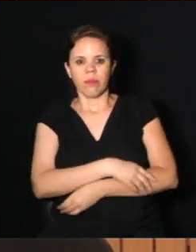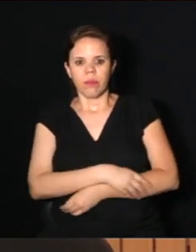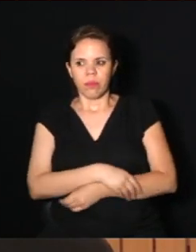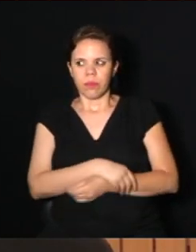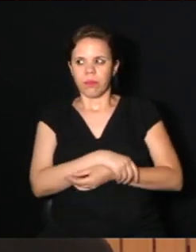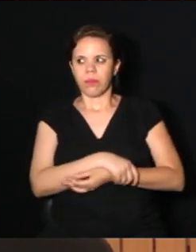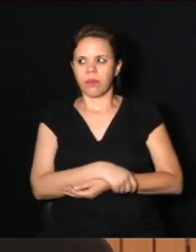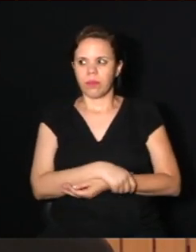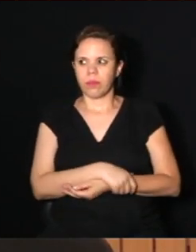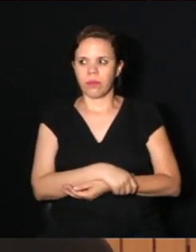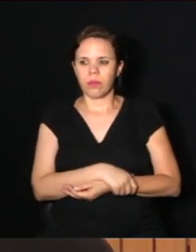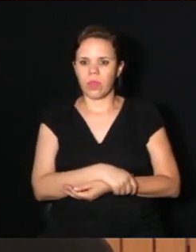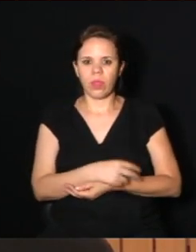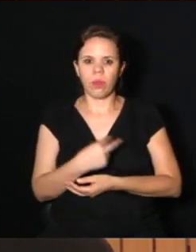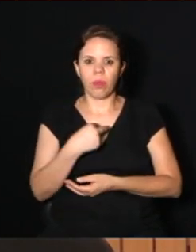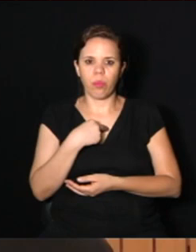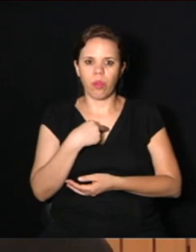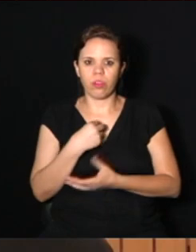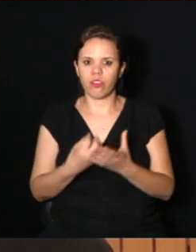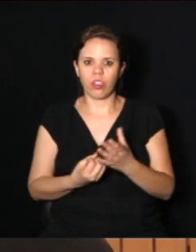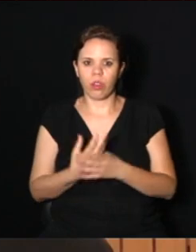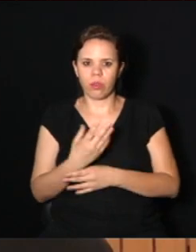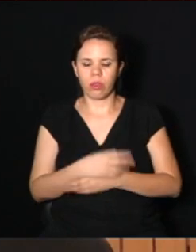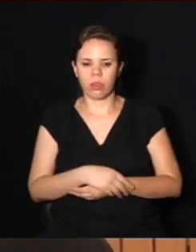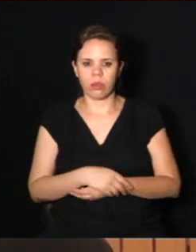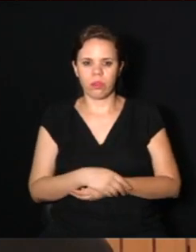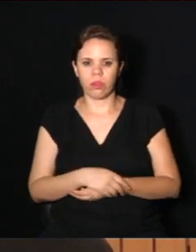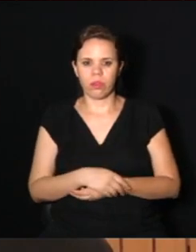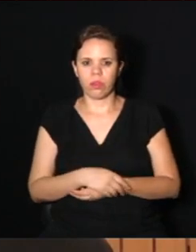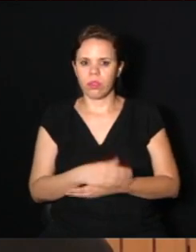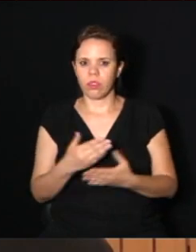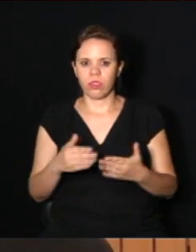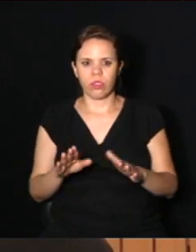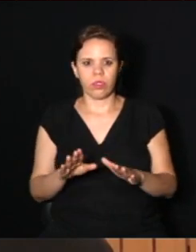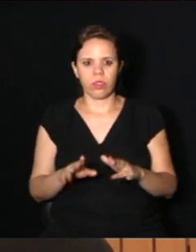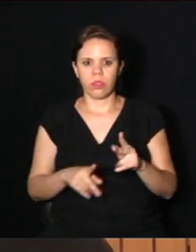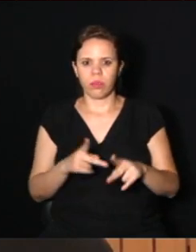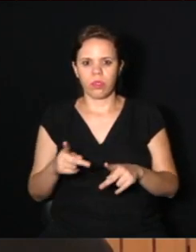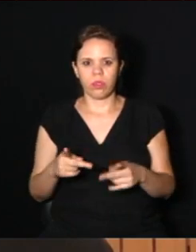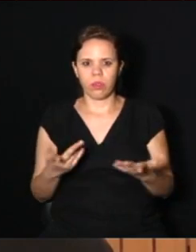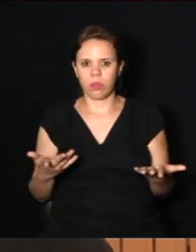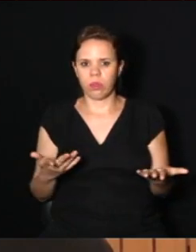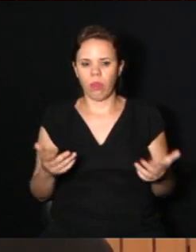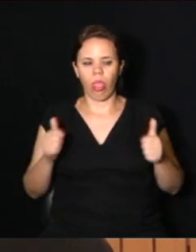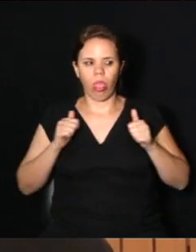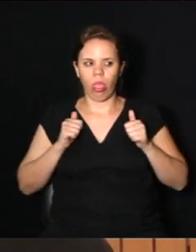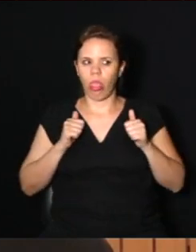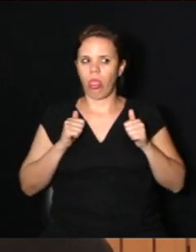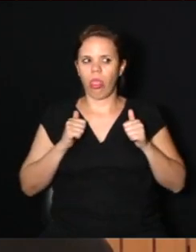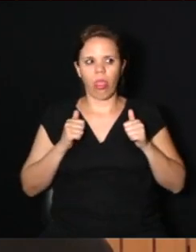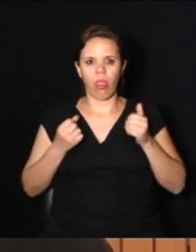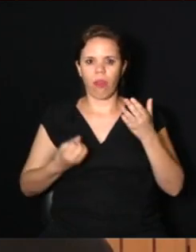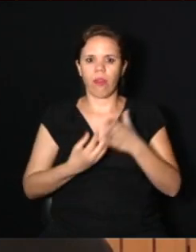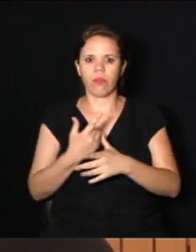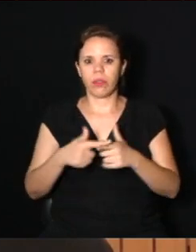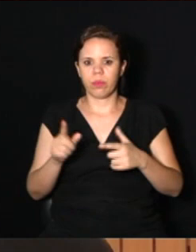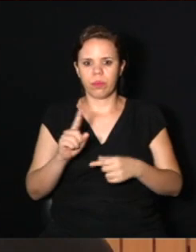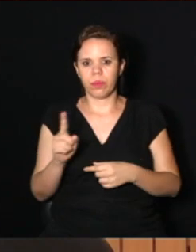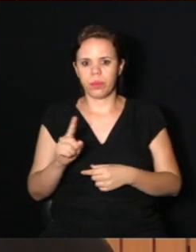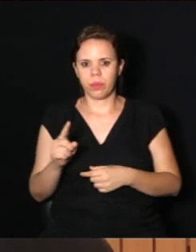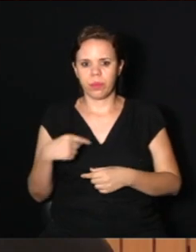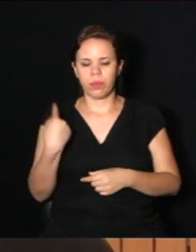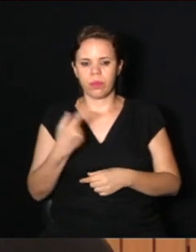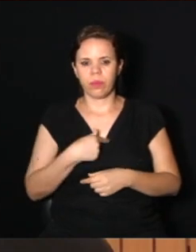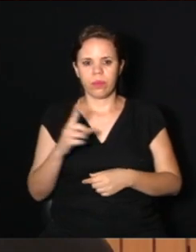gente não pode deixar que aconteça, a gente não pode permitir, não pode ficar inerte a respeito dessas situações. Então, por isso, nós